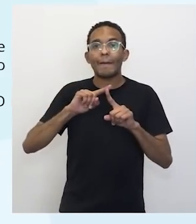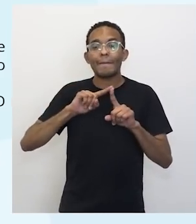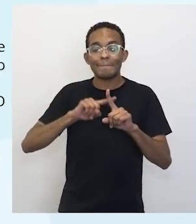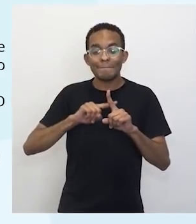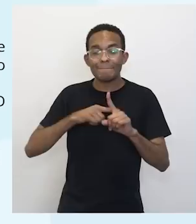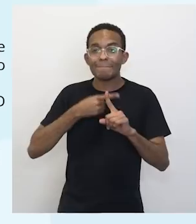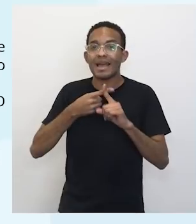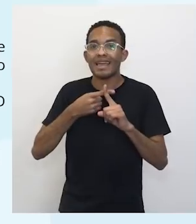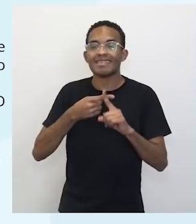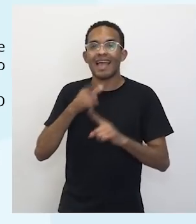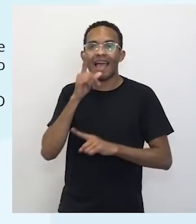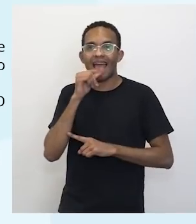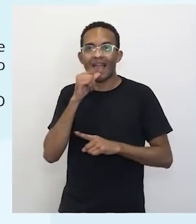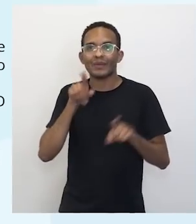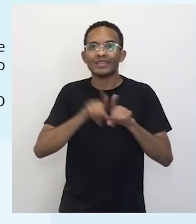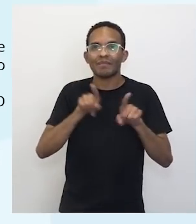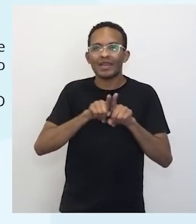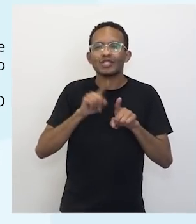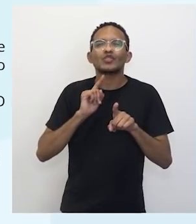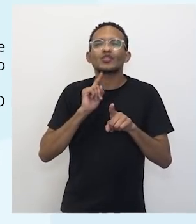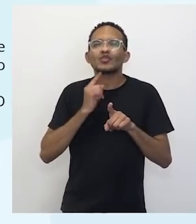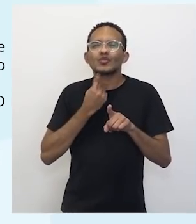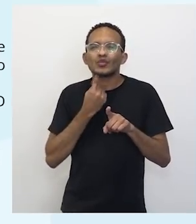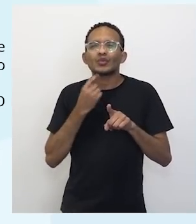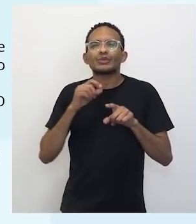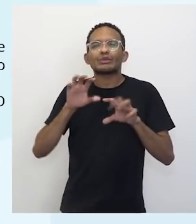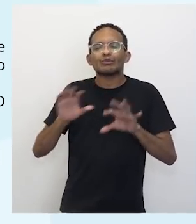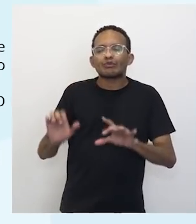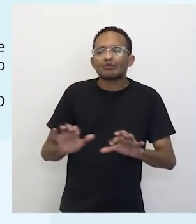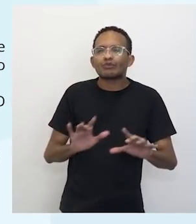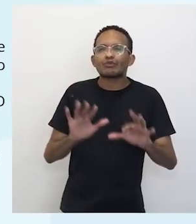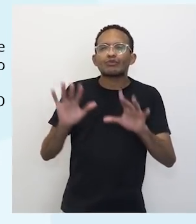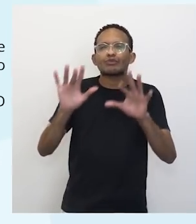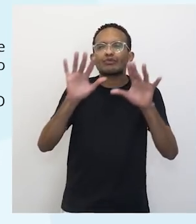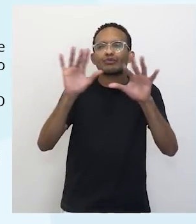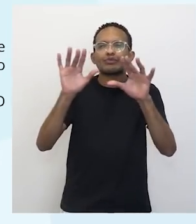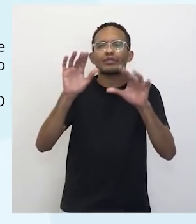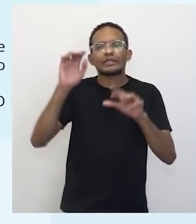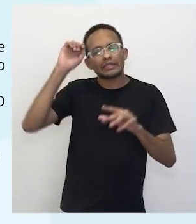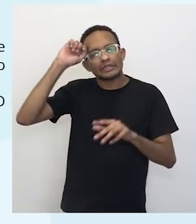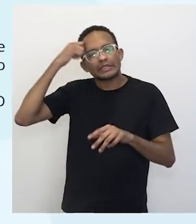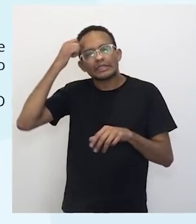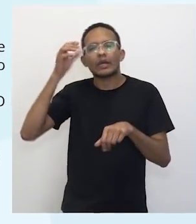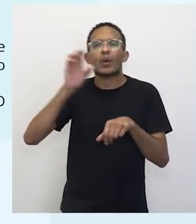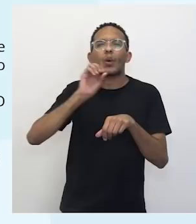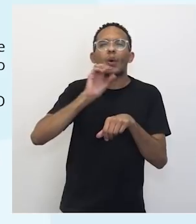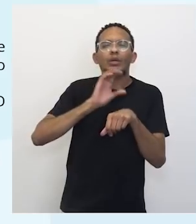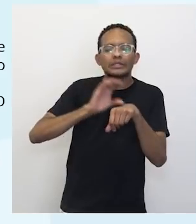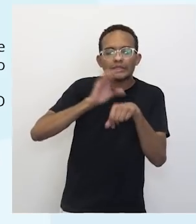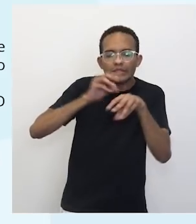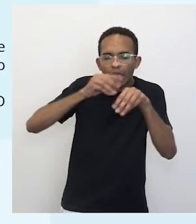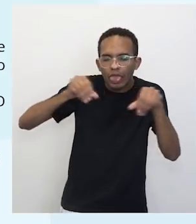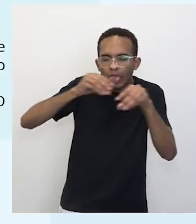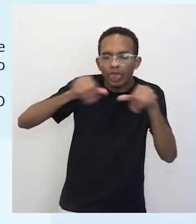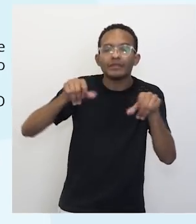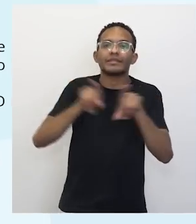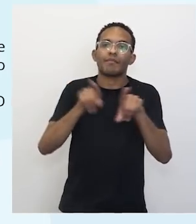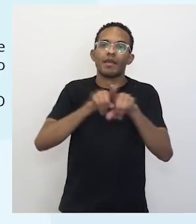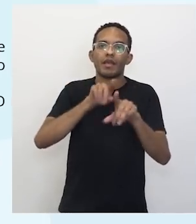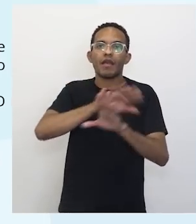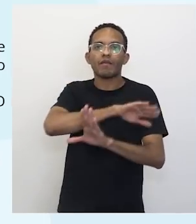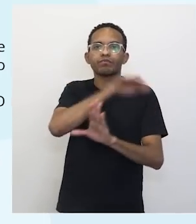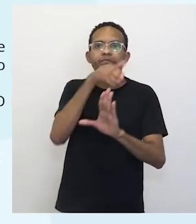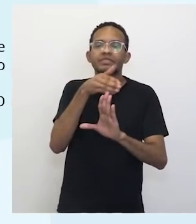água e mais a fuligem, que é o que a gente chama de carvão, cinza. essa combustão incompleta, ela